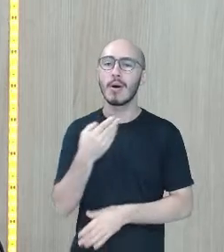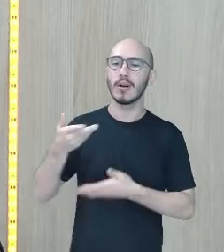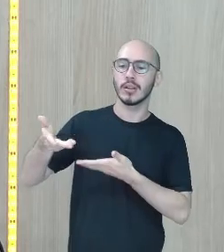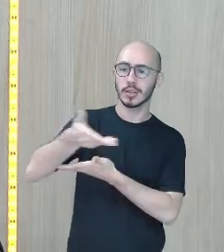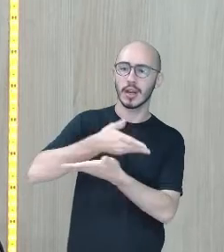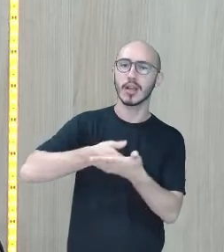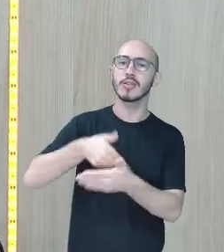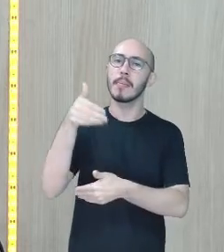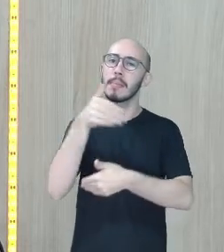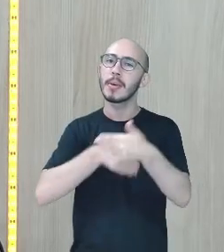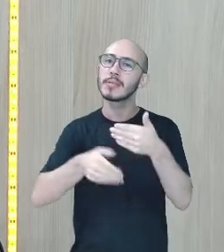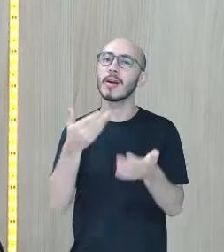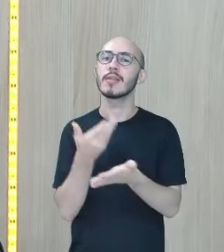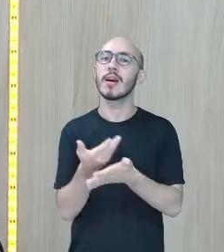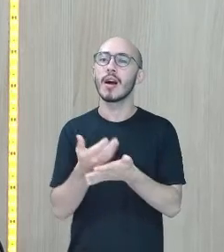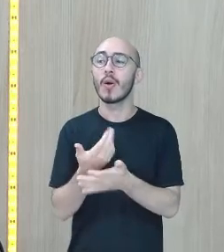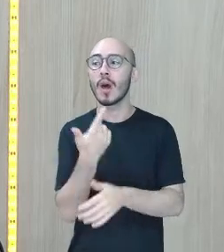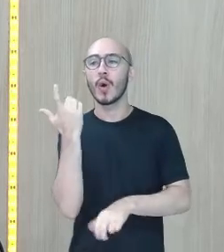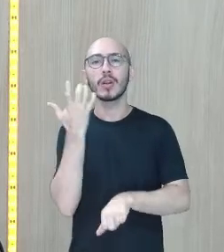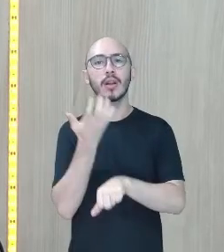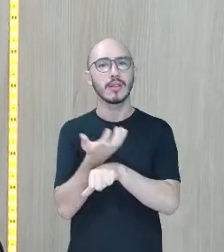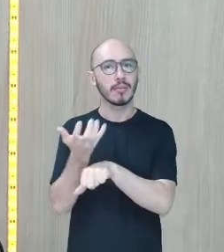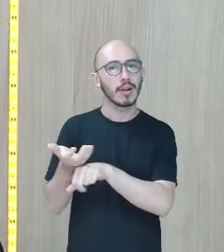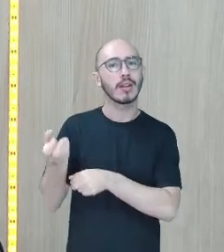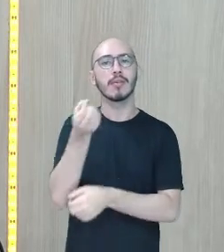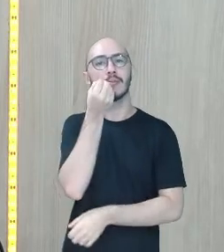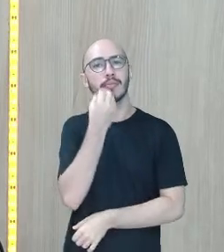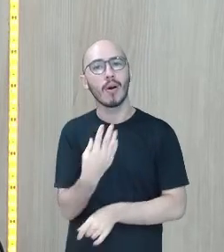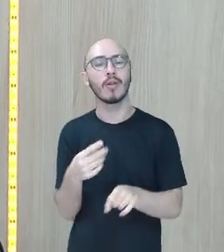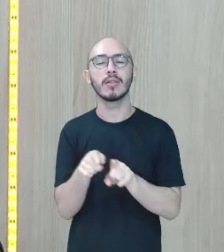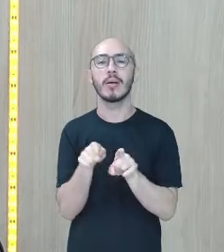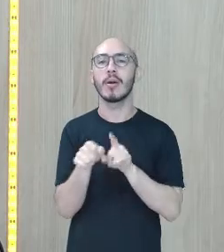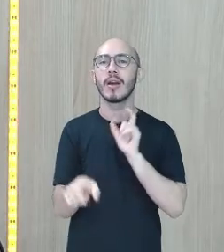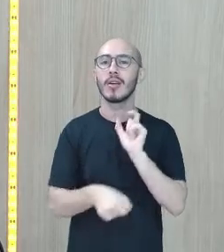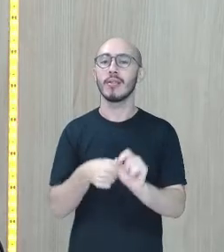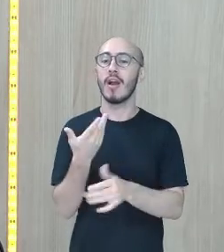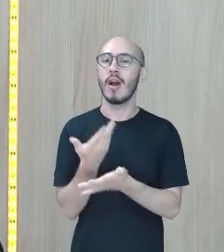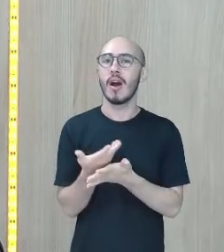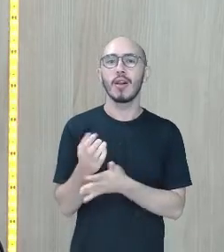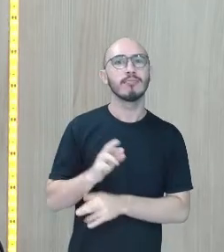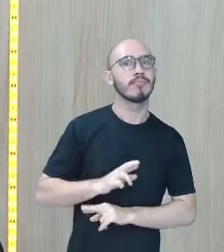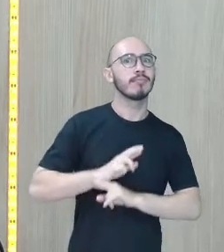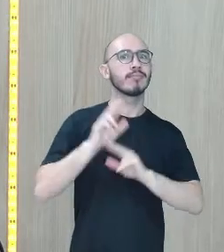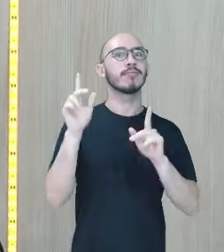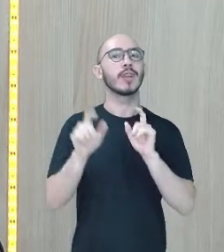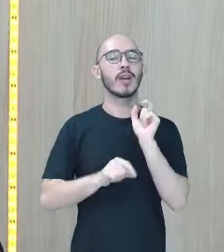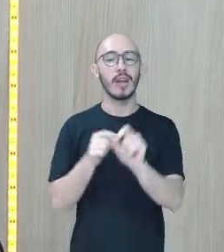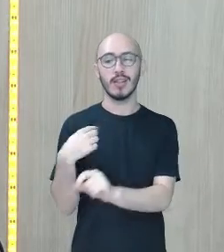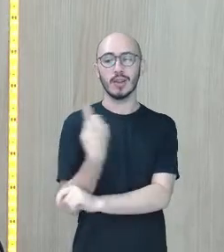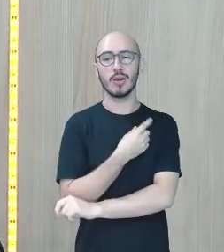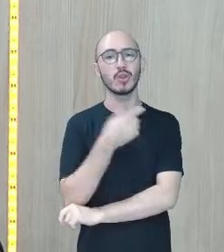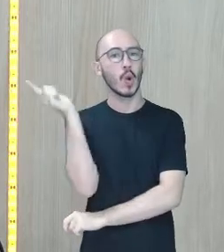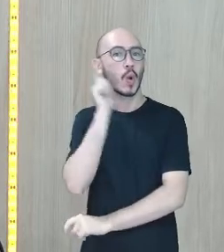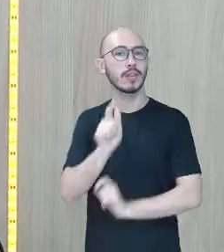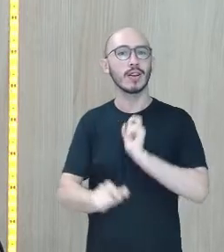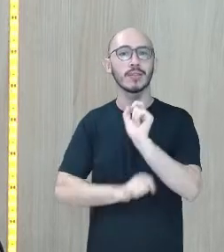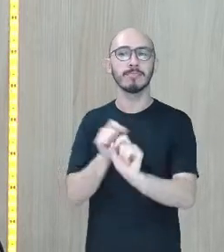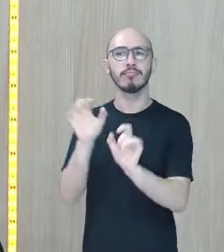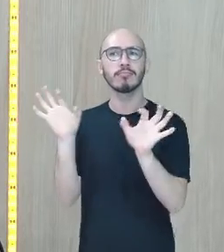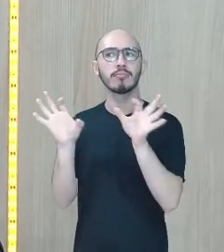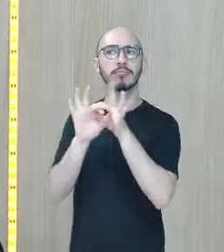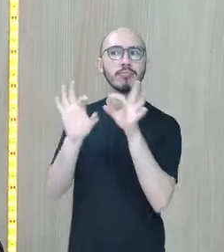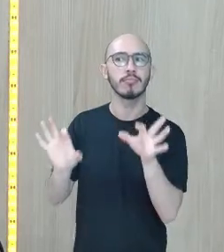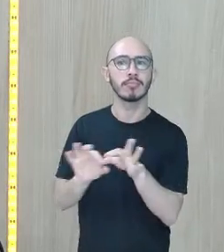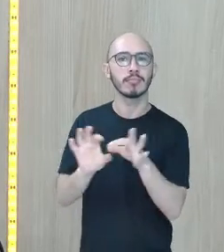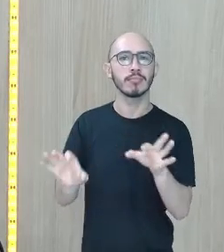né? Participar, assim, a gente de outra disciplina, vir para uma aula diferente, porque a gente consegue fazer nexos, né?